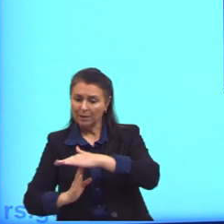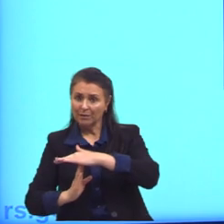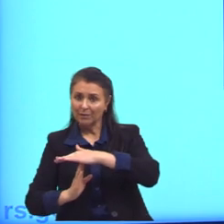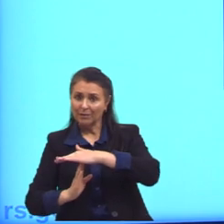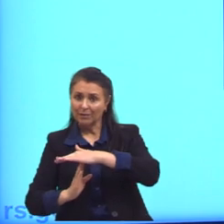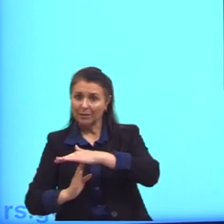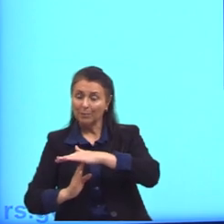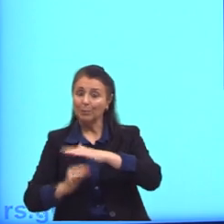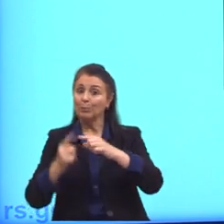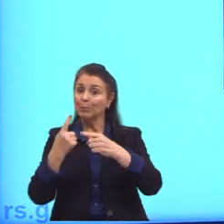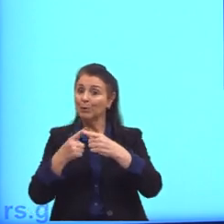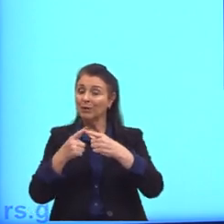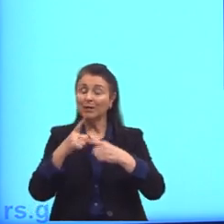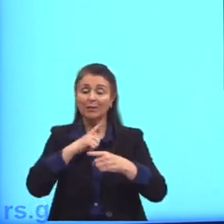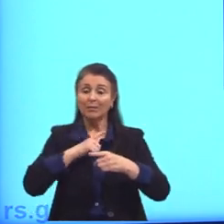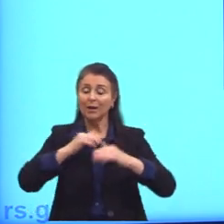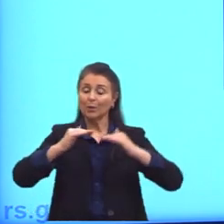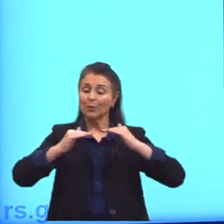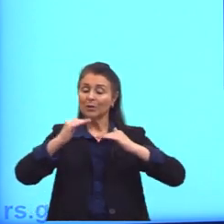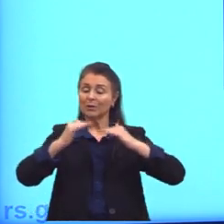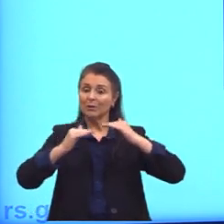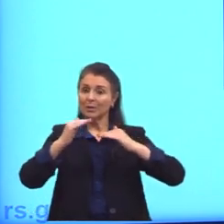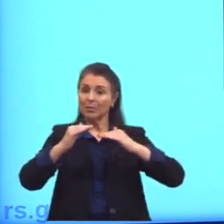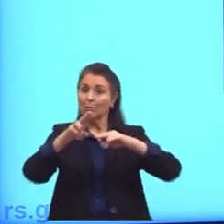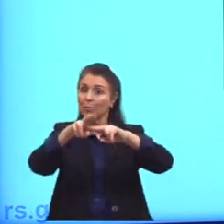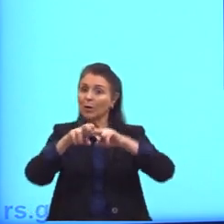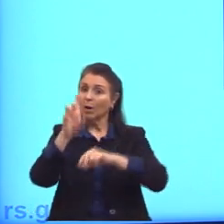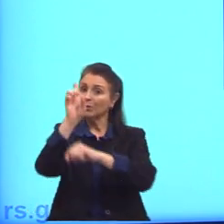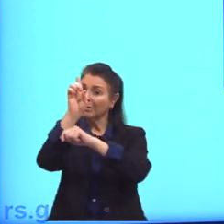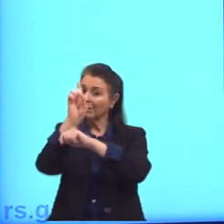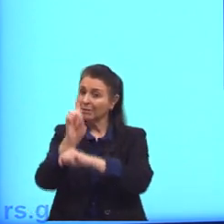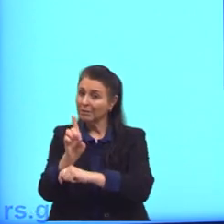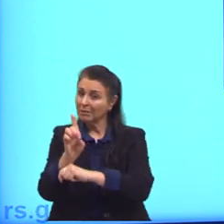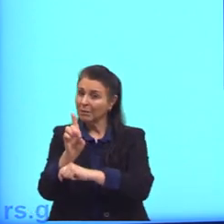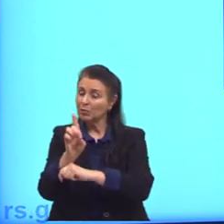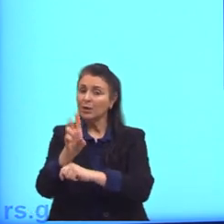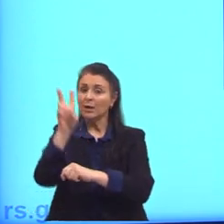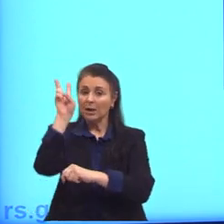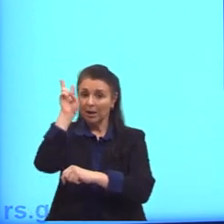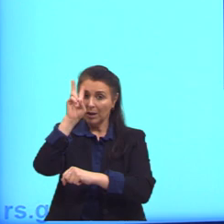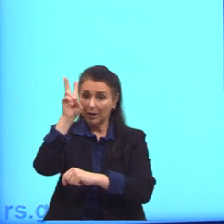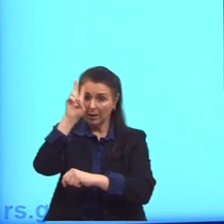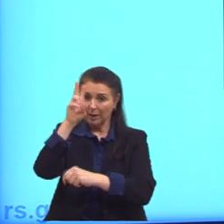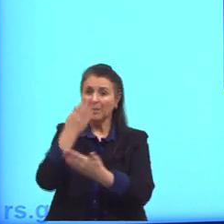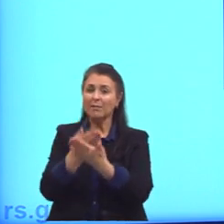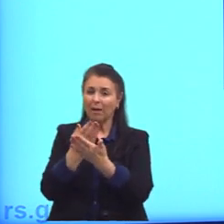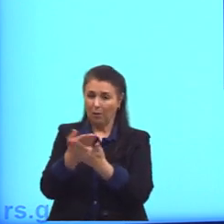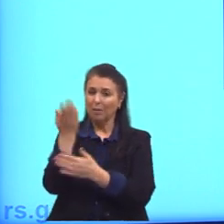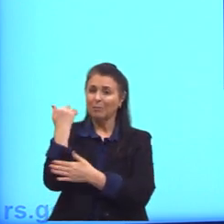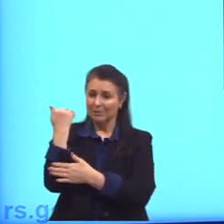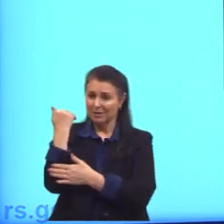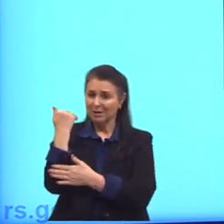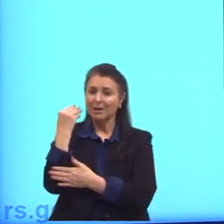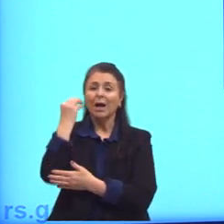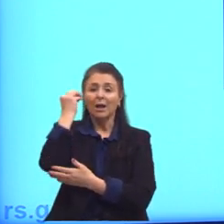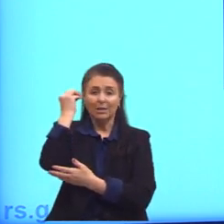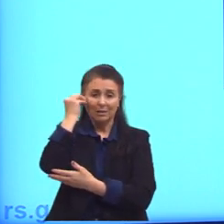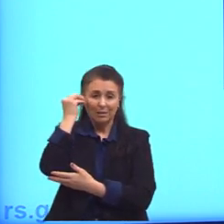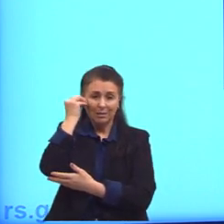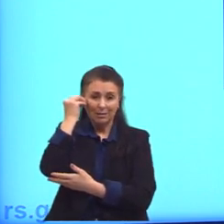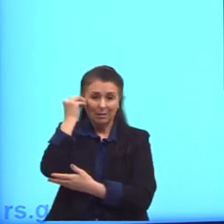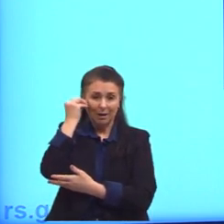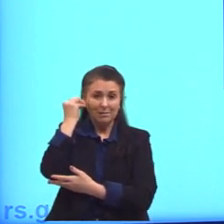equilíbrio com o fluido porque ele tem a mesma densidade lembra o que que aconteceu na nossa aula passada a gente fez uma experiência